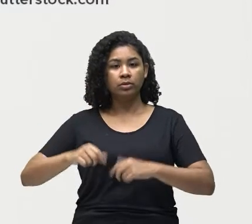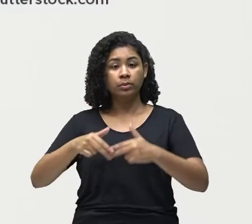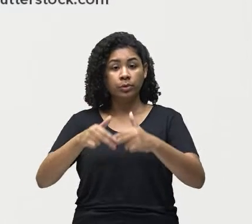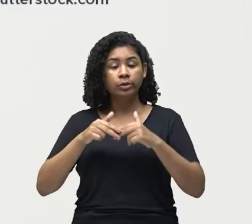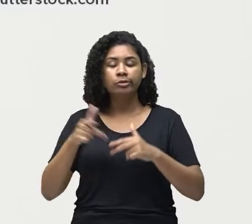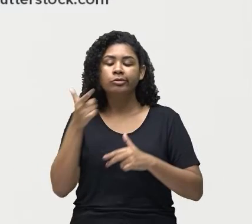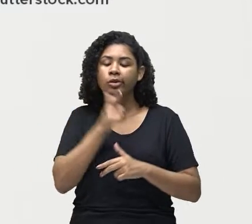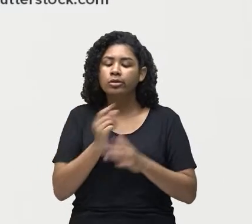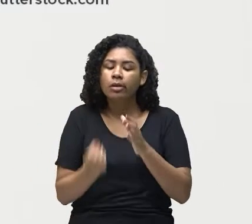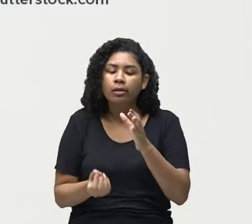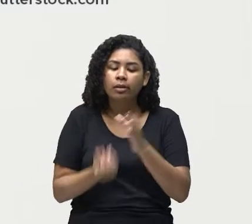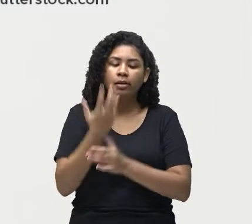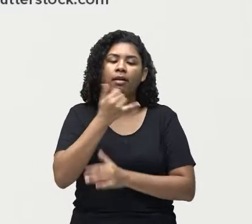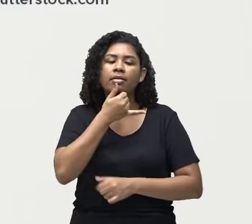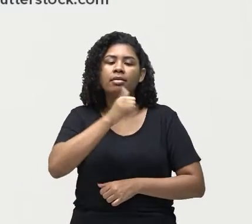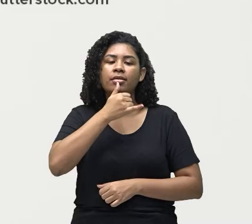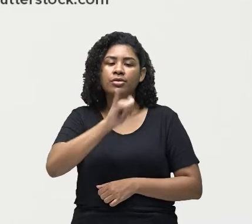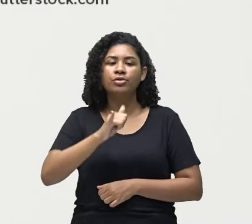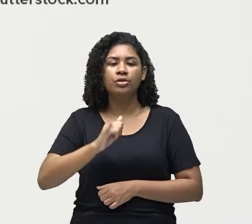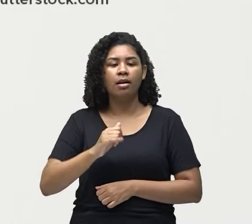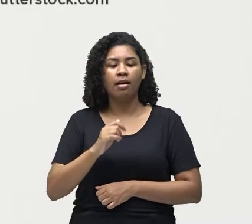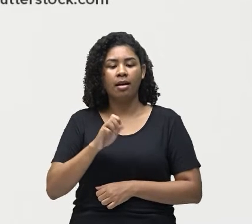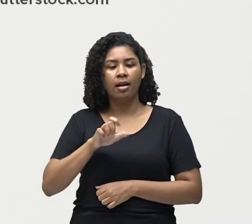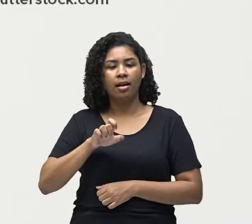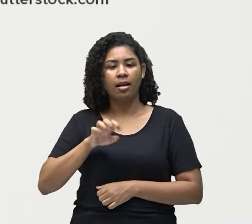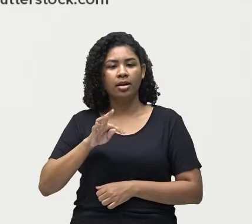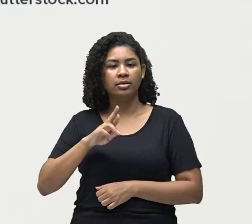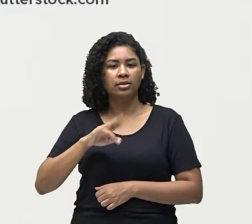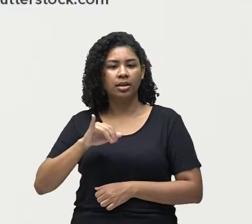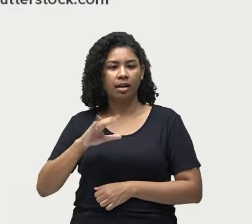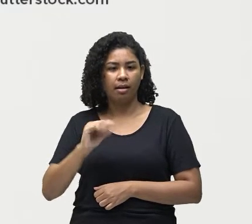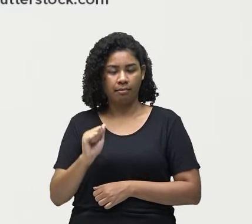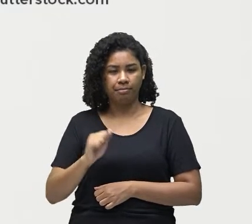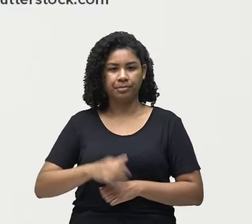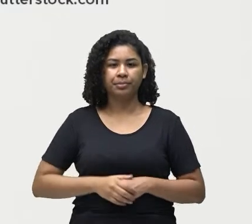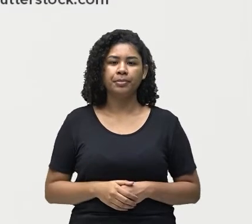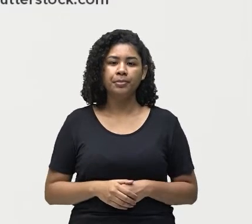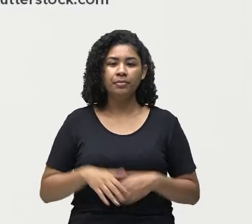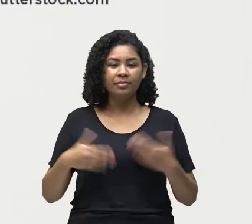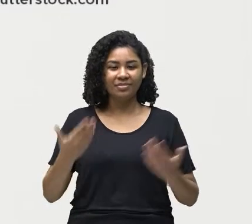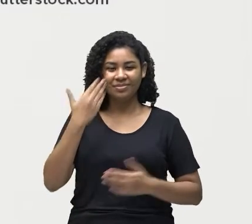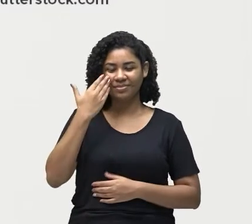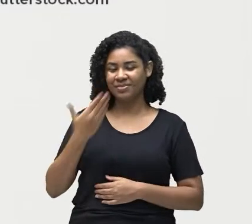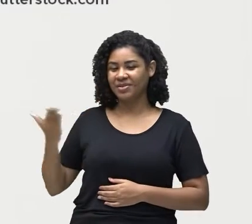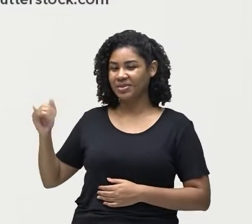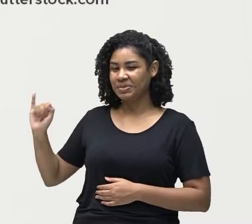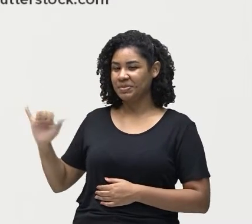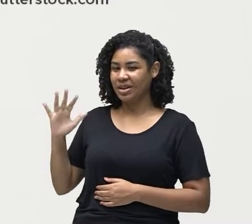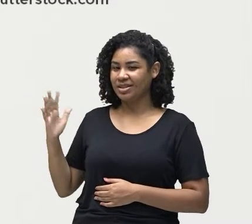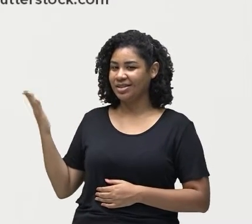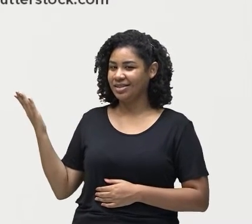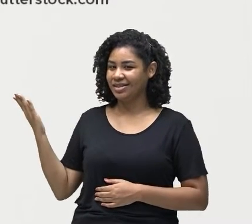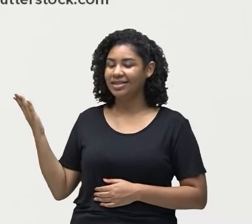a energia elétrica, tá bom? E aqui a gente tem a imagem que representa pra gente